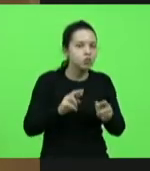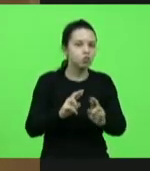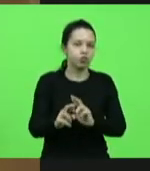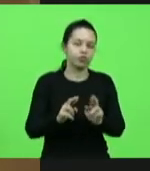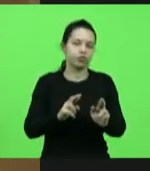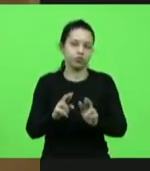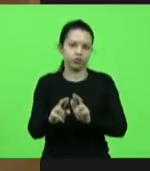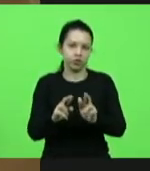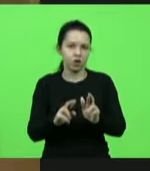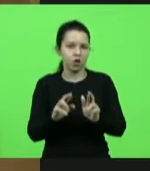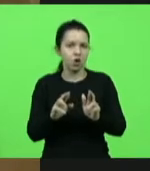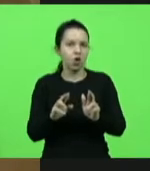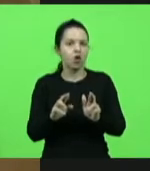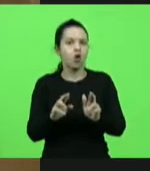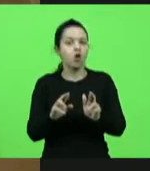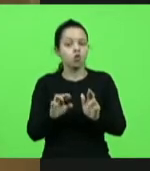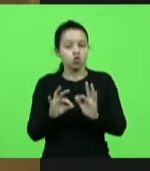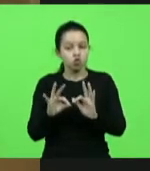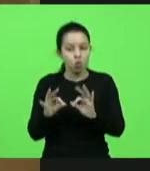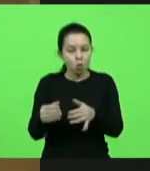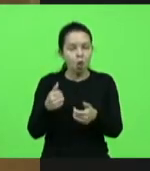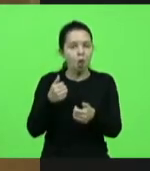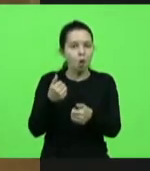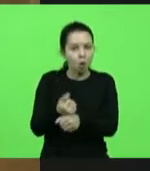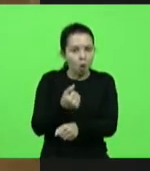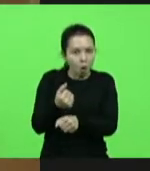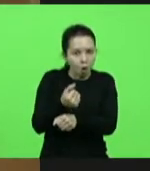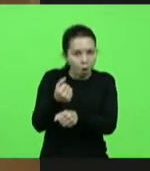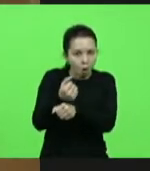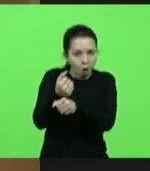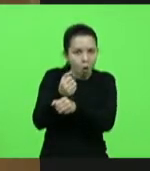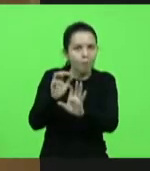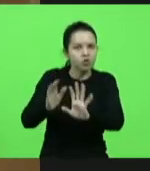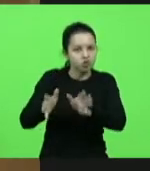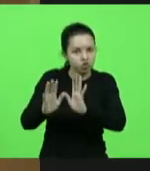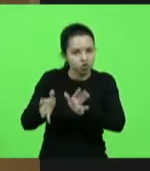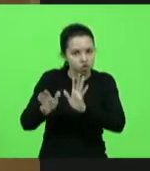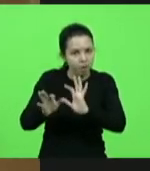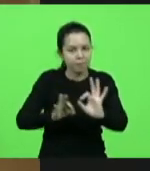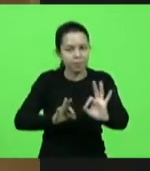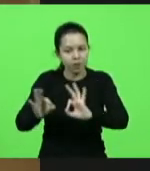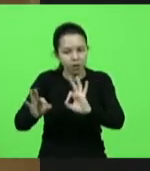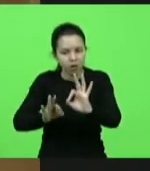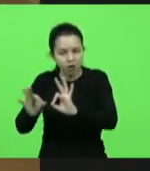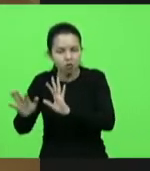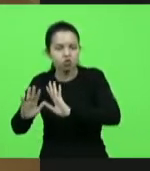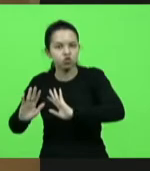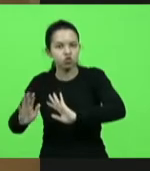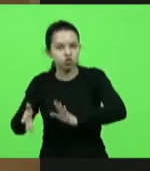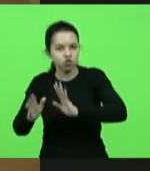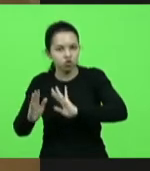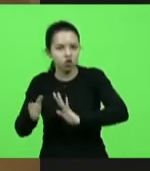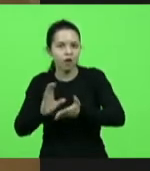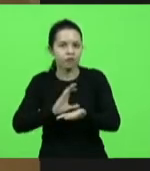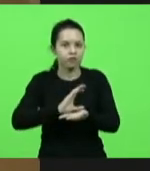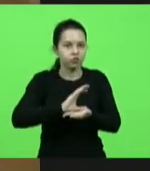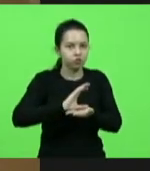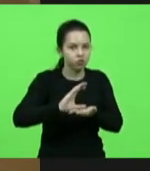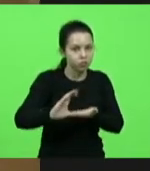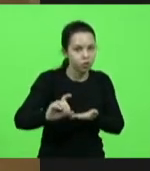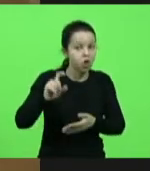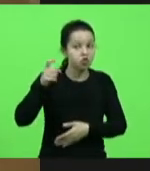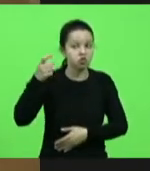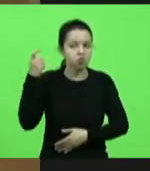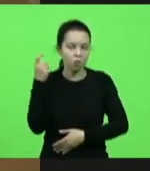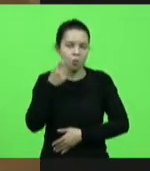Toda a obra foi realizada, executada, planejada e receber os investimentos do